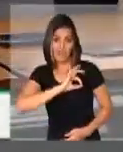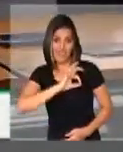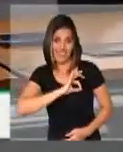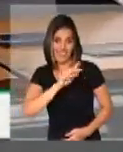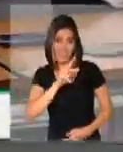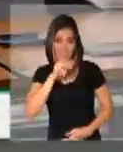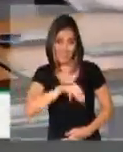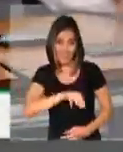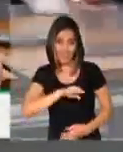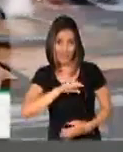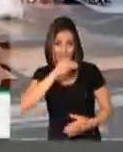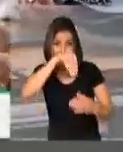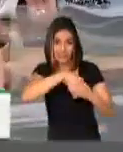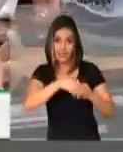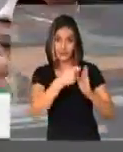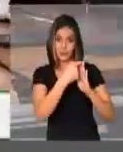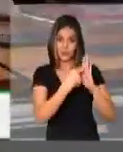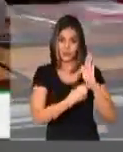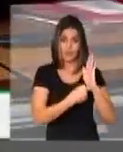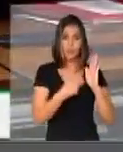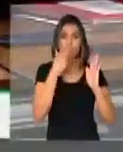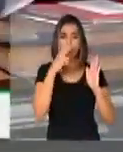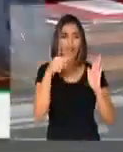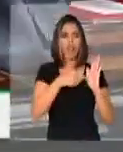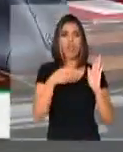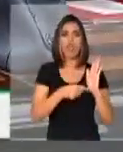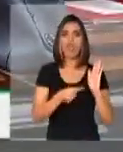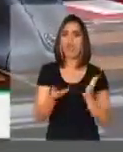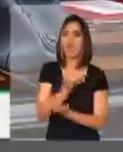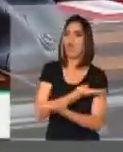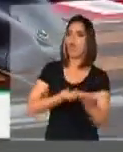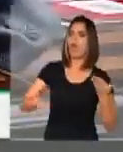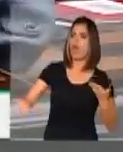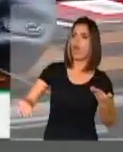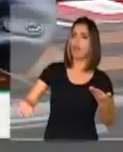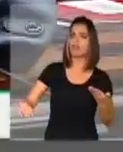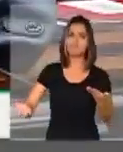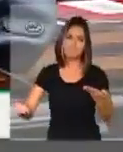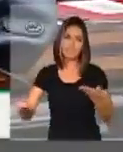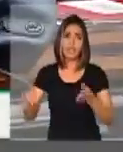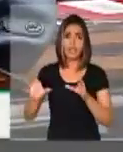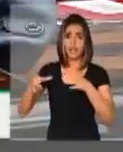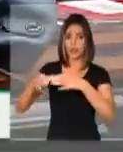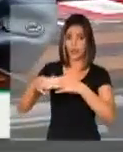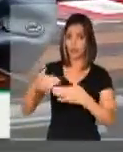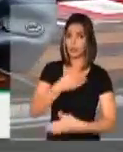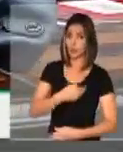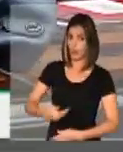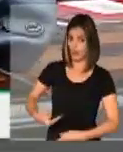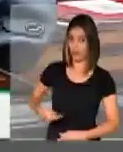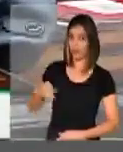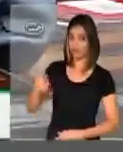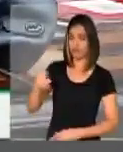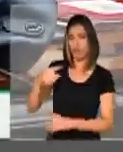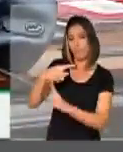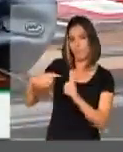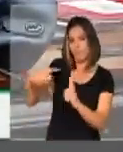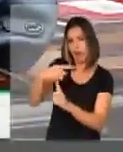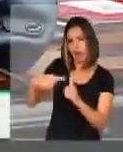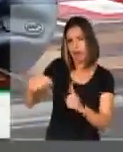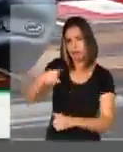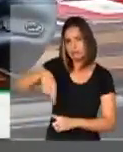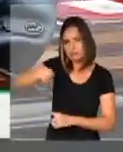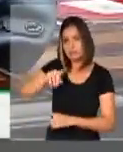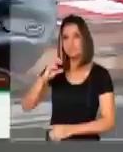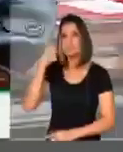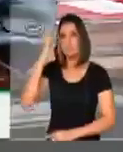Previdência, como uma moeda de troca. A base de governo, parte